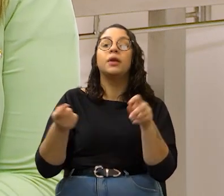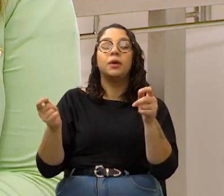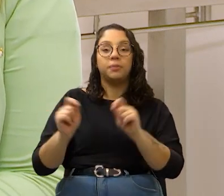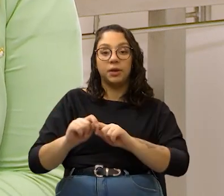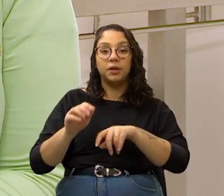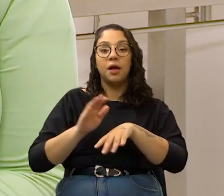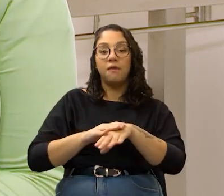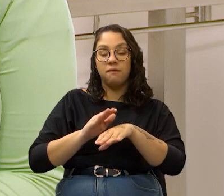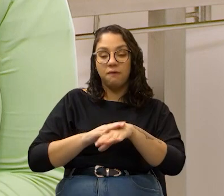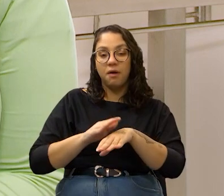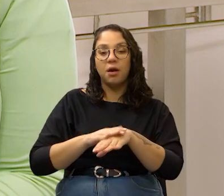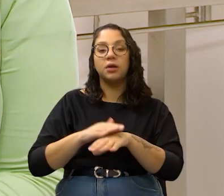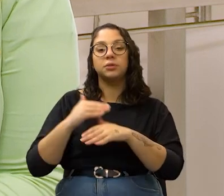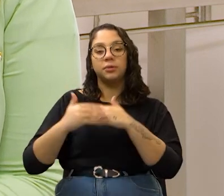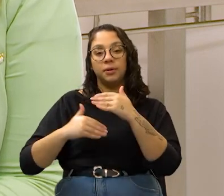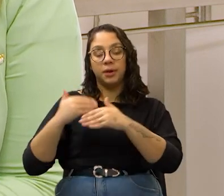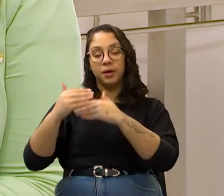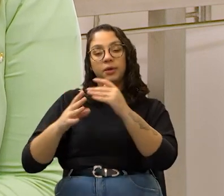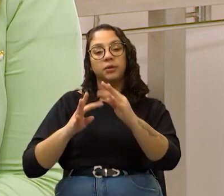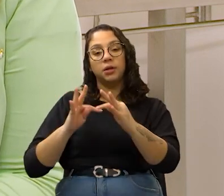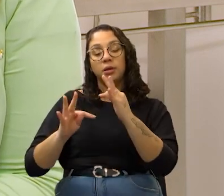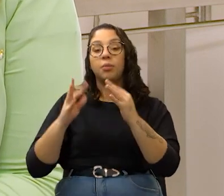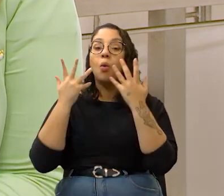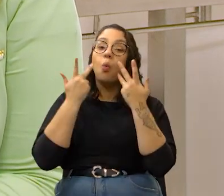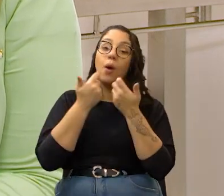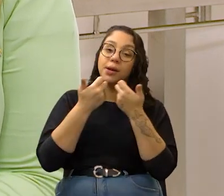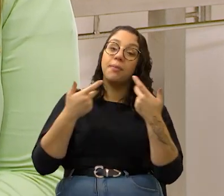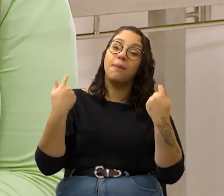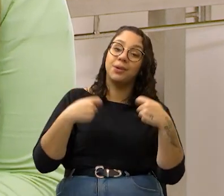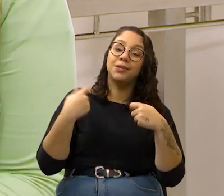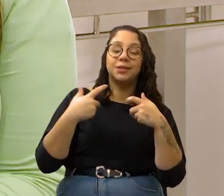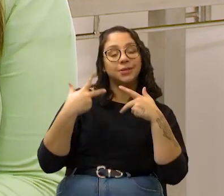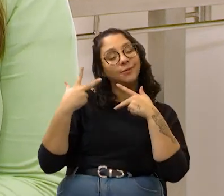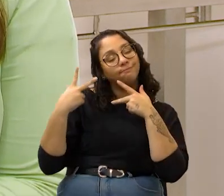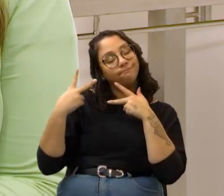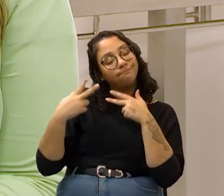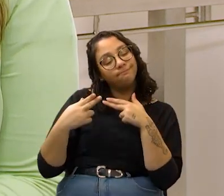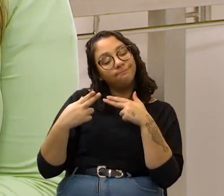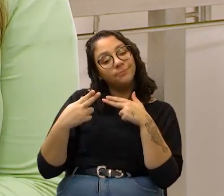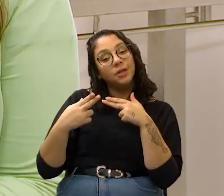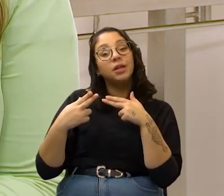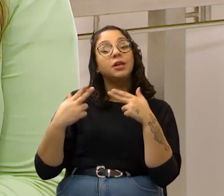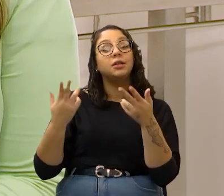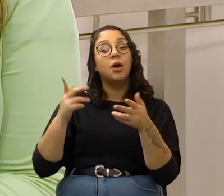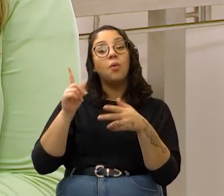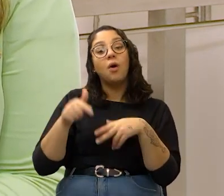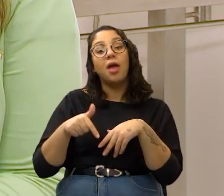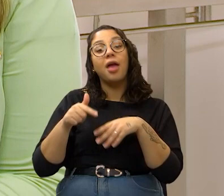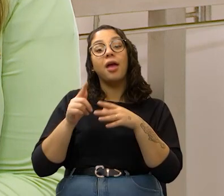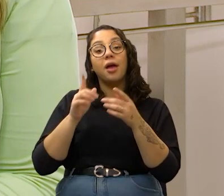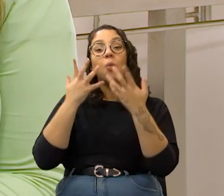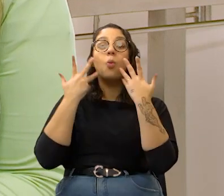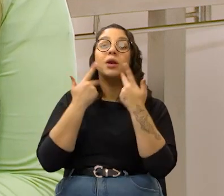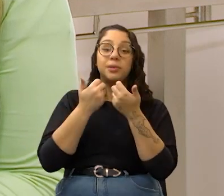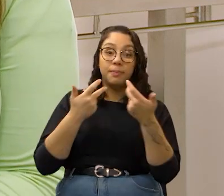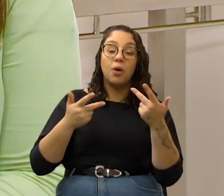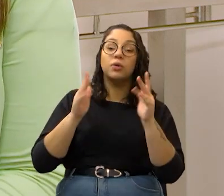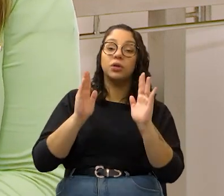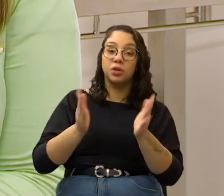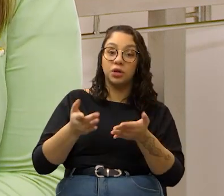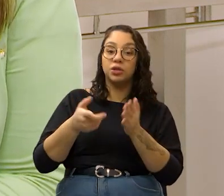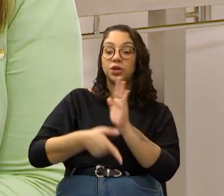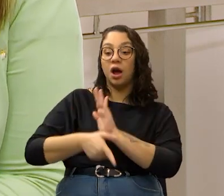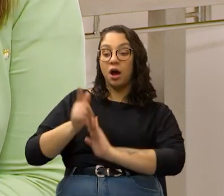gente possa realizar o procedimento, o animal tem que estar anestesiado, né? Então, é um paciente que ele